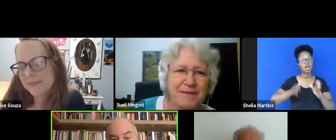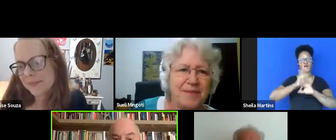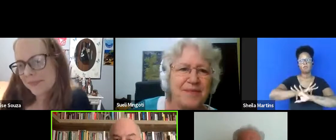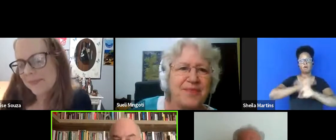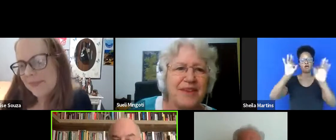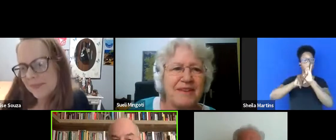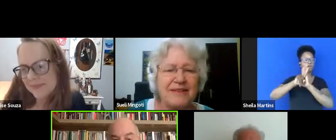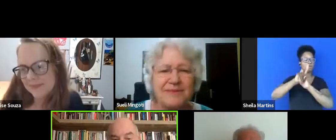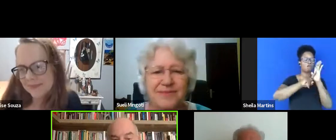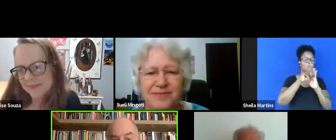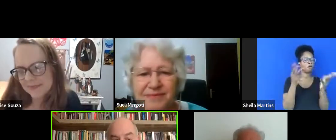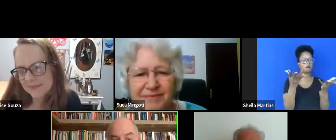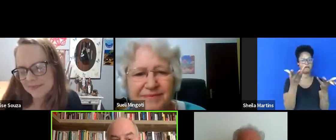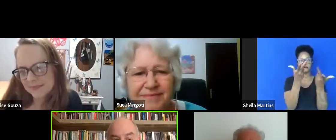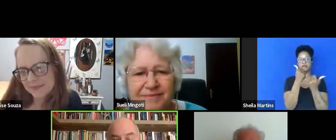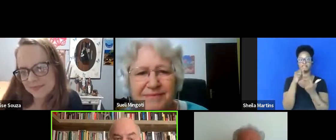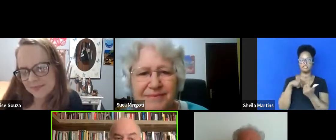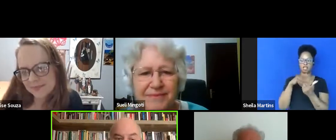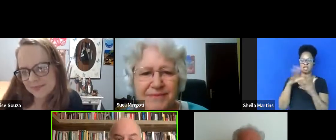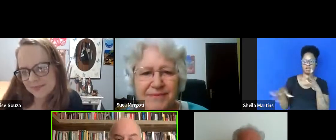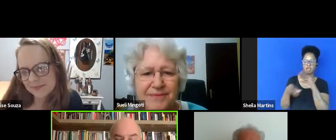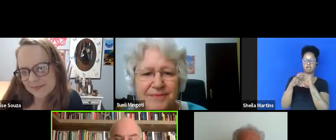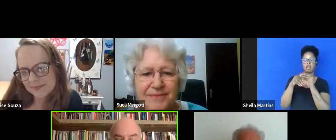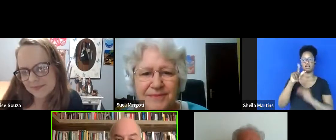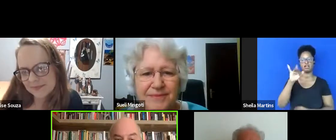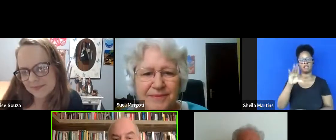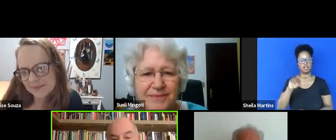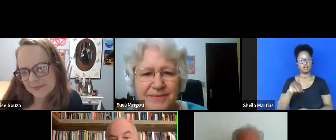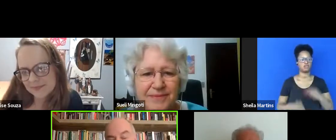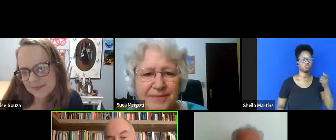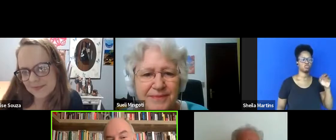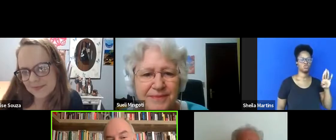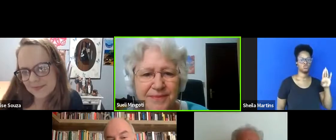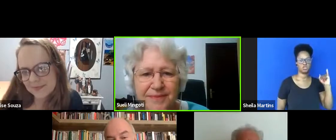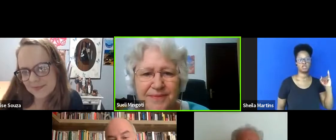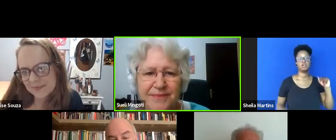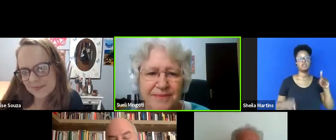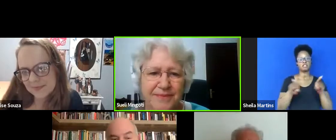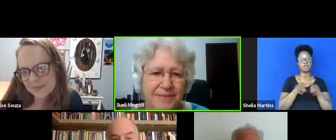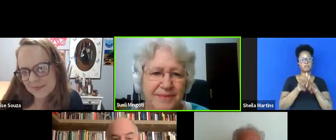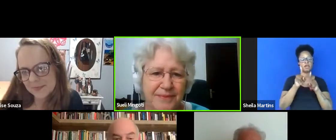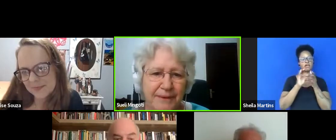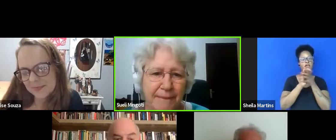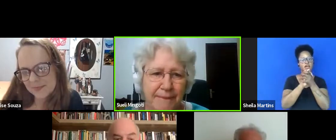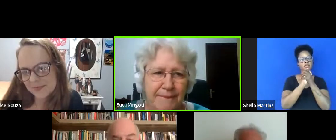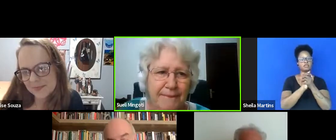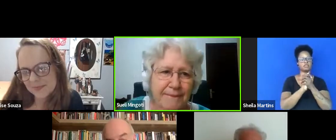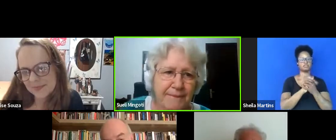pesquisadora. Reitero as palavras do Léo e da Sueli em relação a isso. E aproveito para cumprimentar